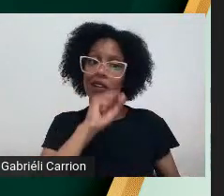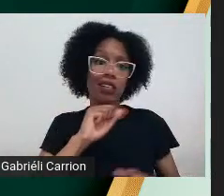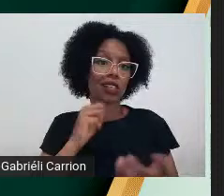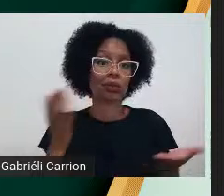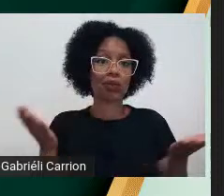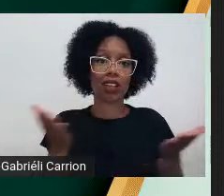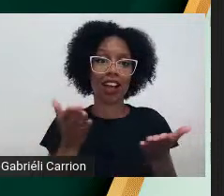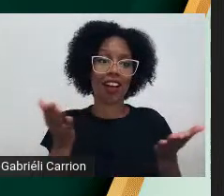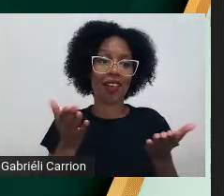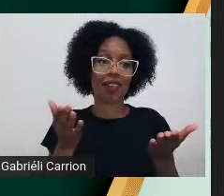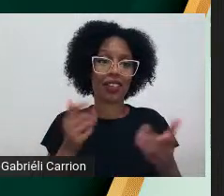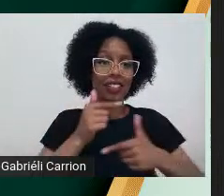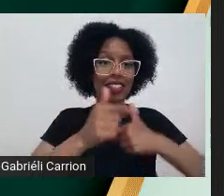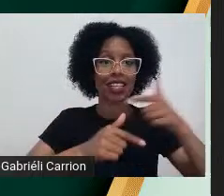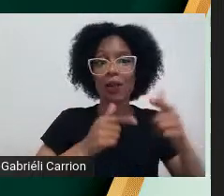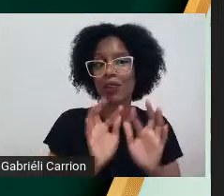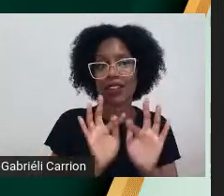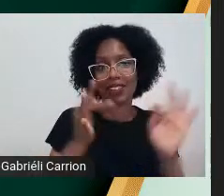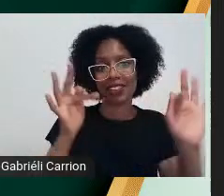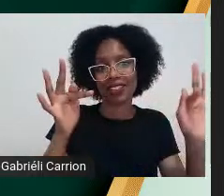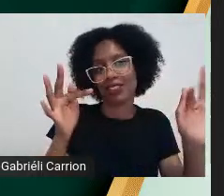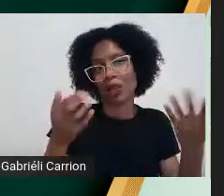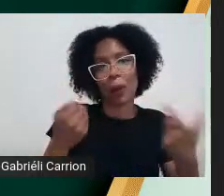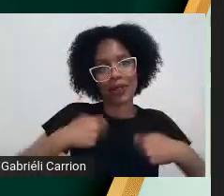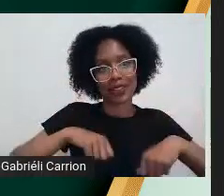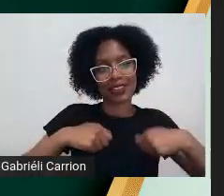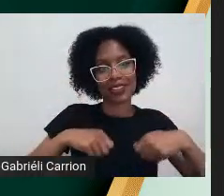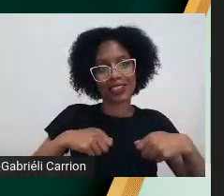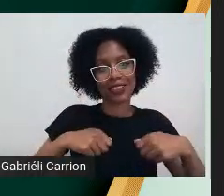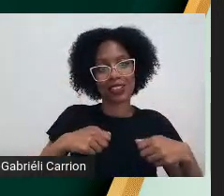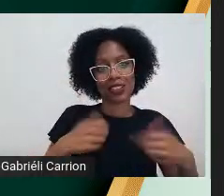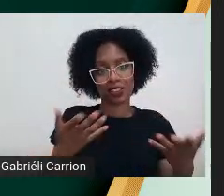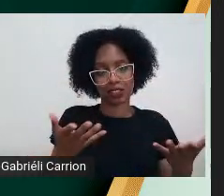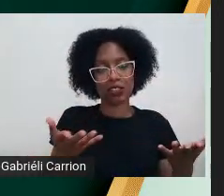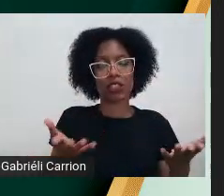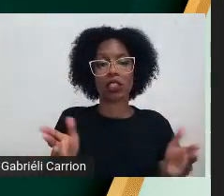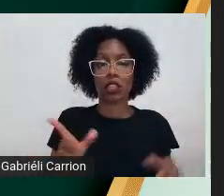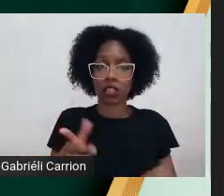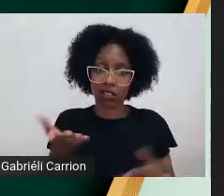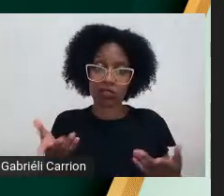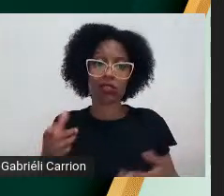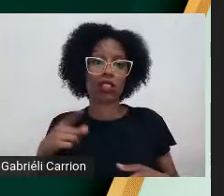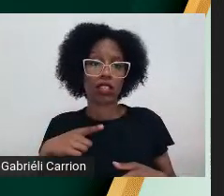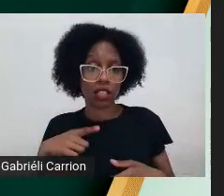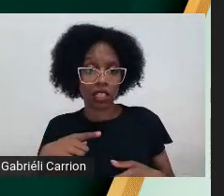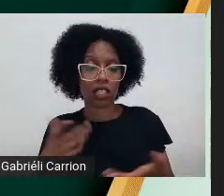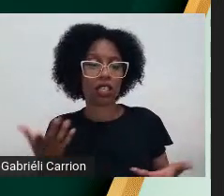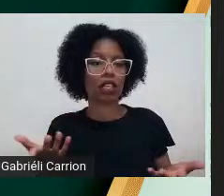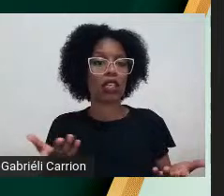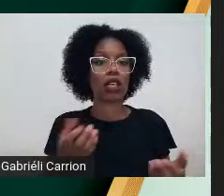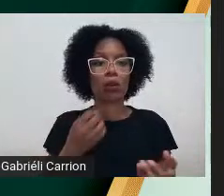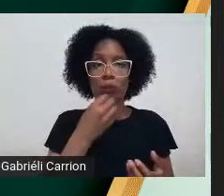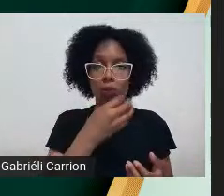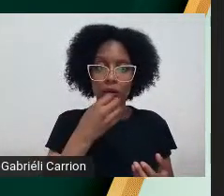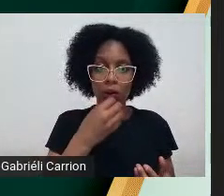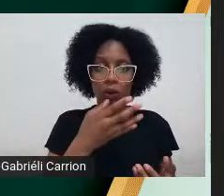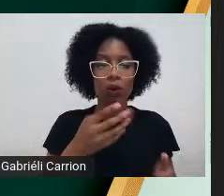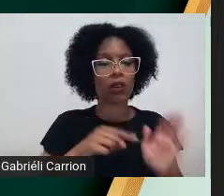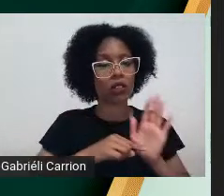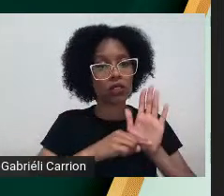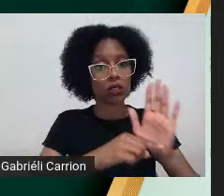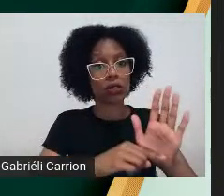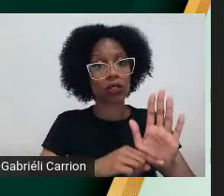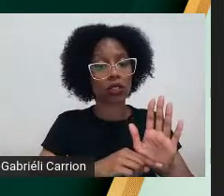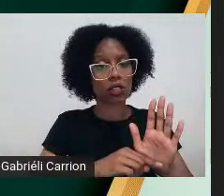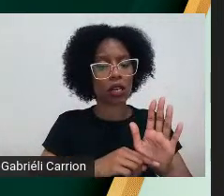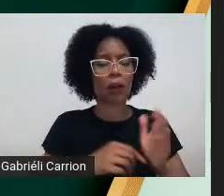utilizando mais a tecnologia. Embora a gente faça as nossas ressalvas a essa tecnologia, mas, de qualquer forma, ela também tem